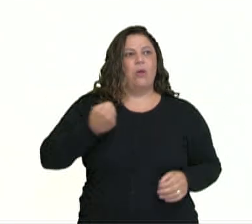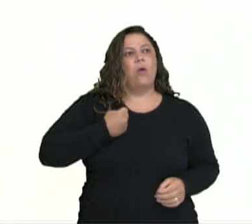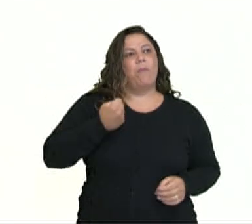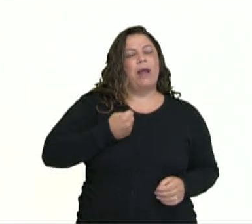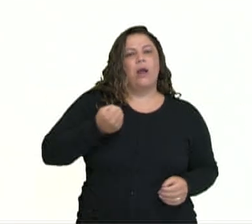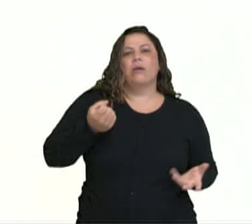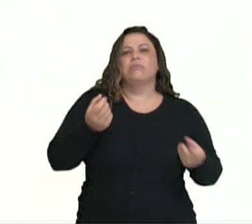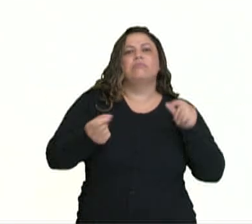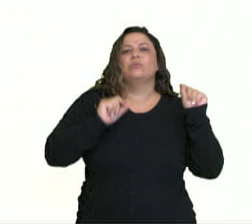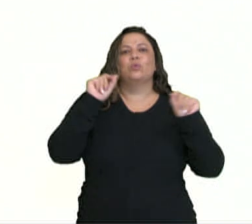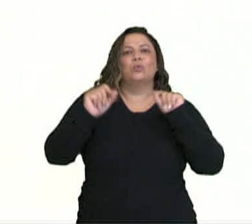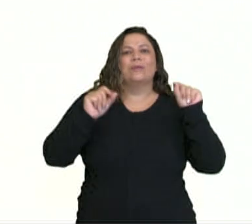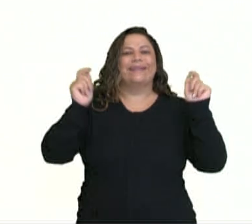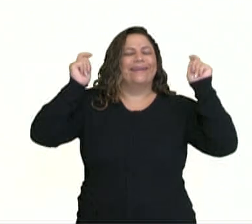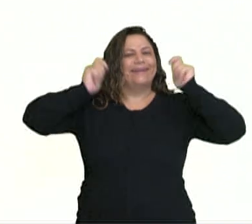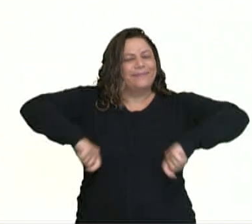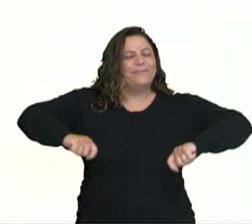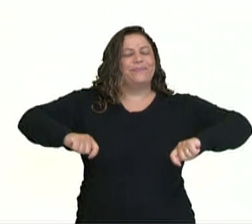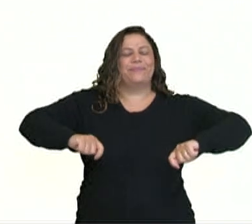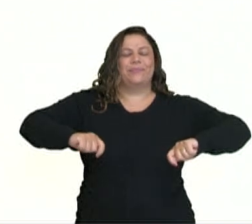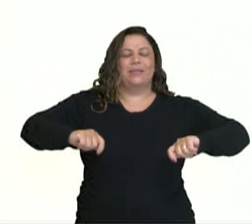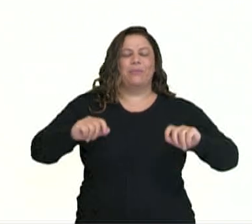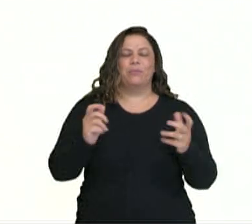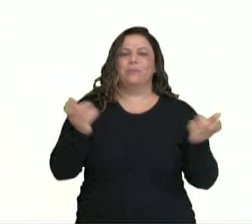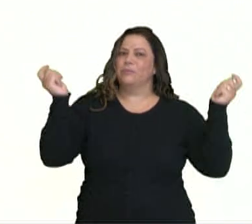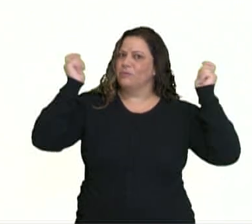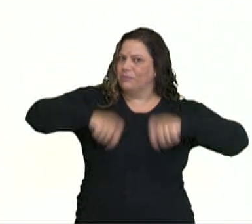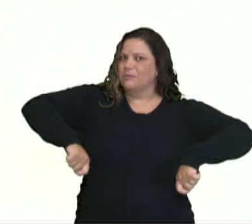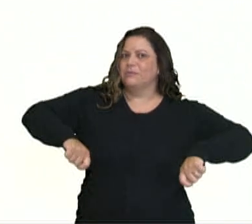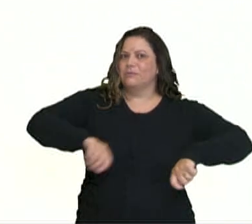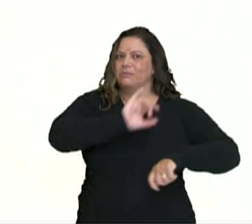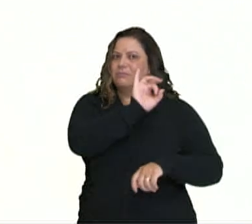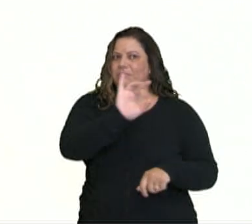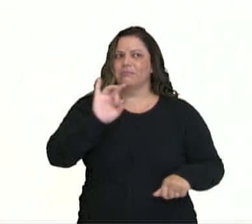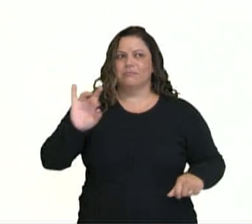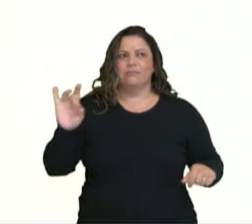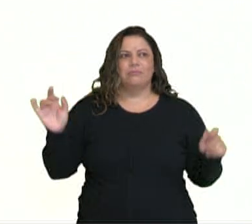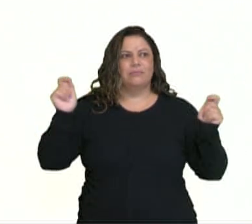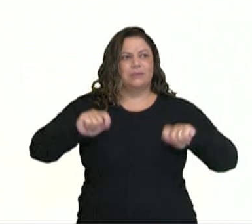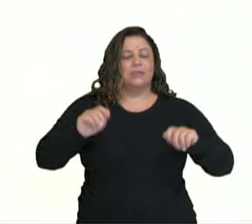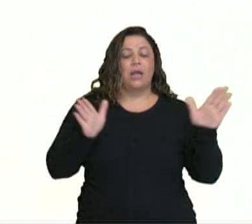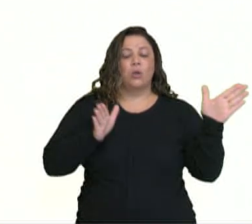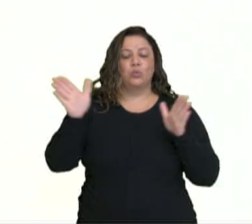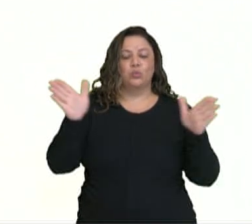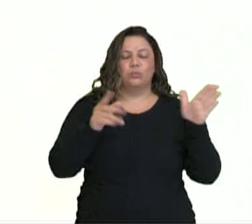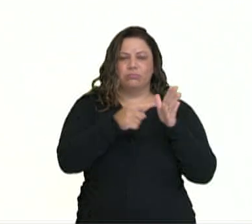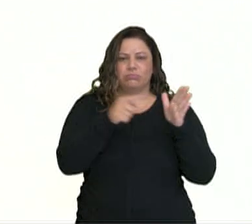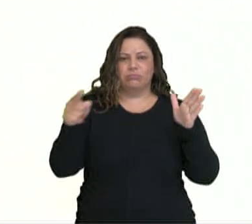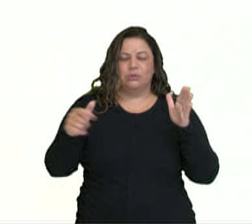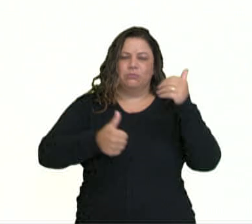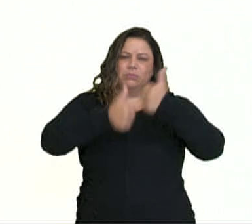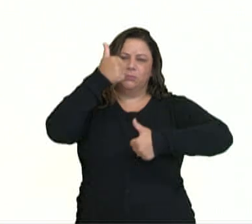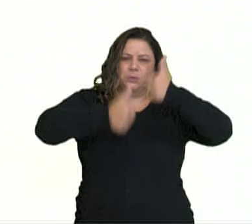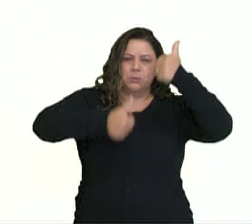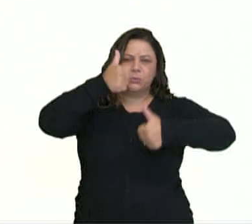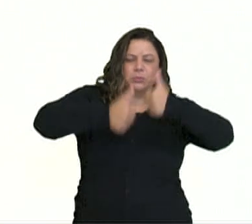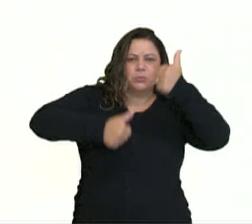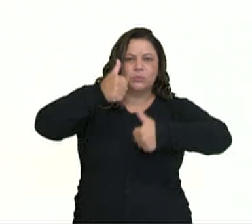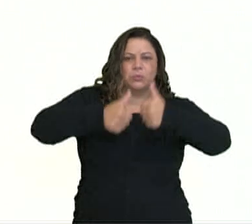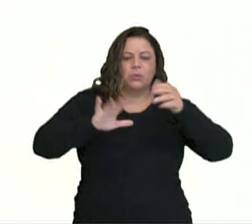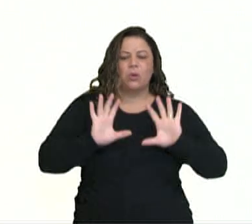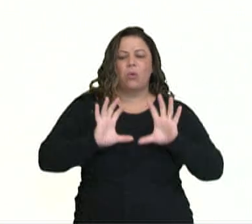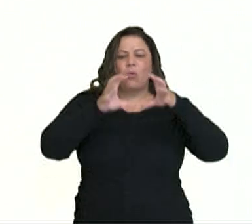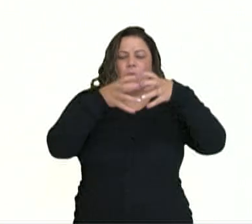o maior potencial funcional e durante a partida o time deve ter em campo um